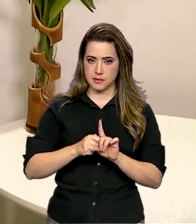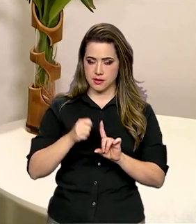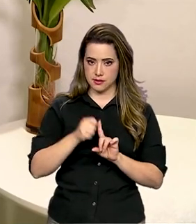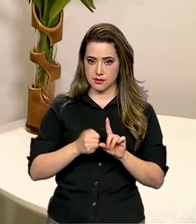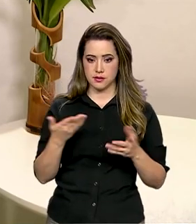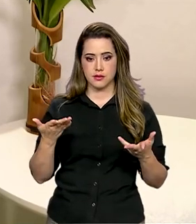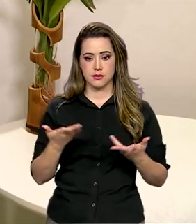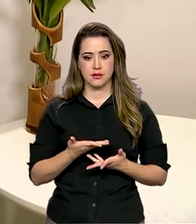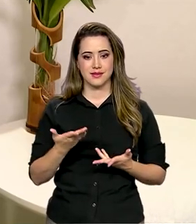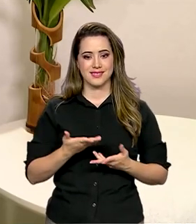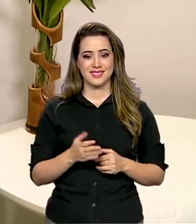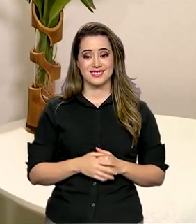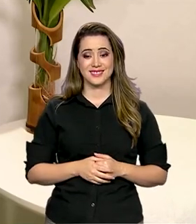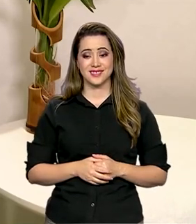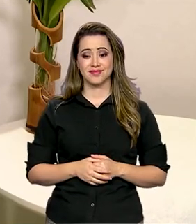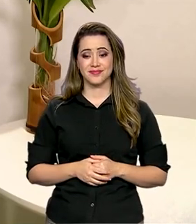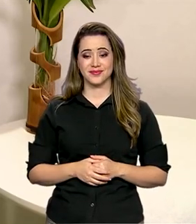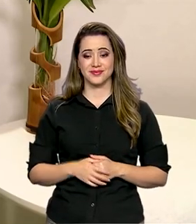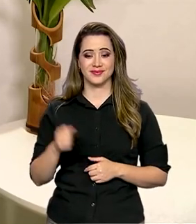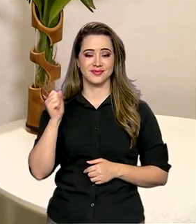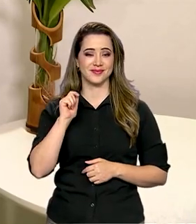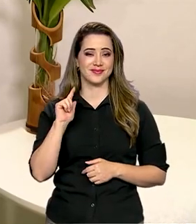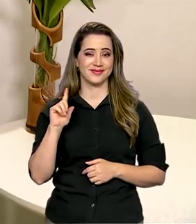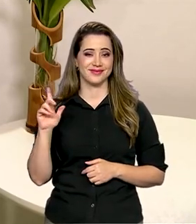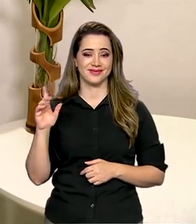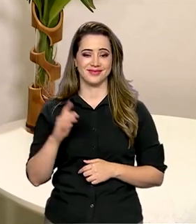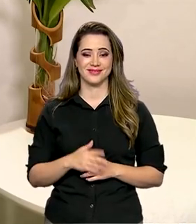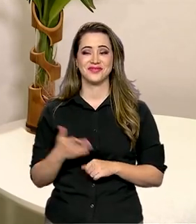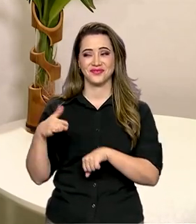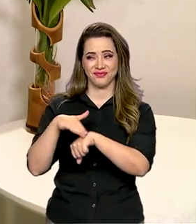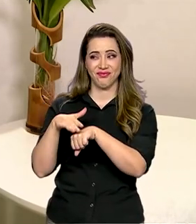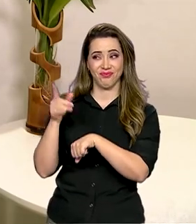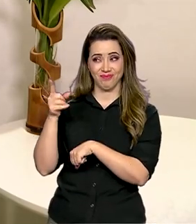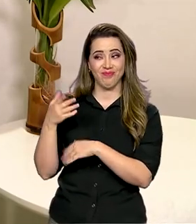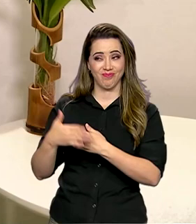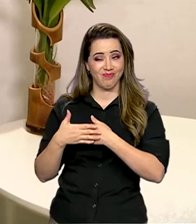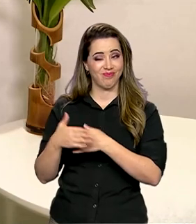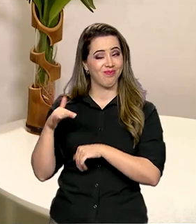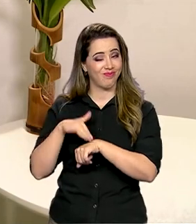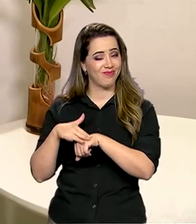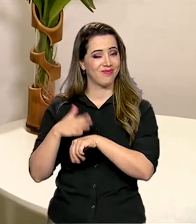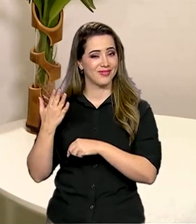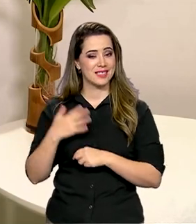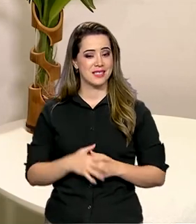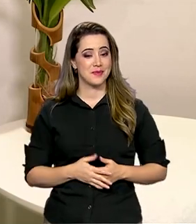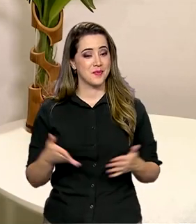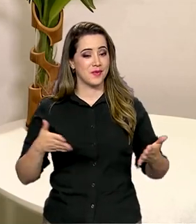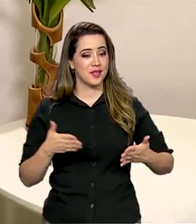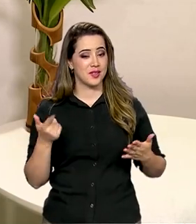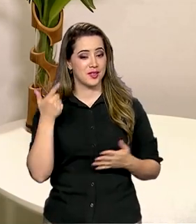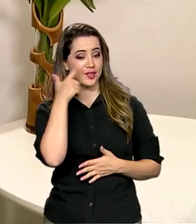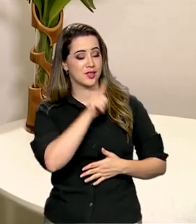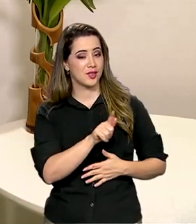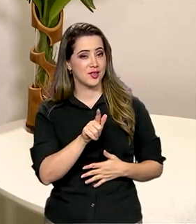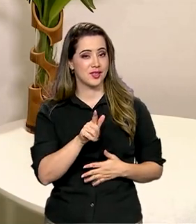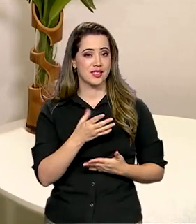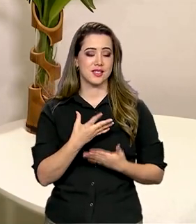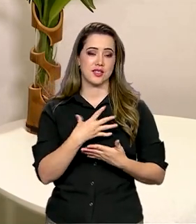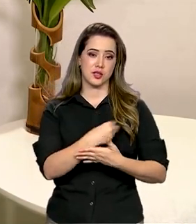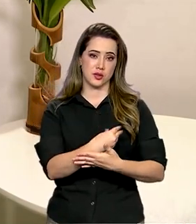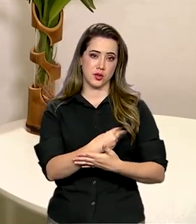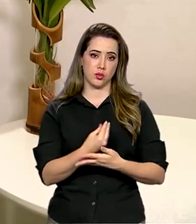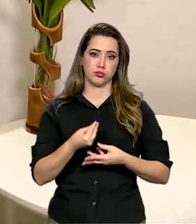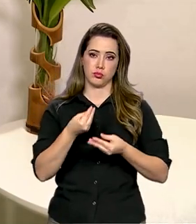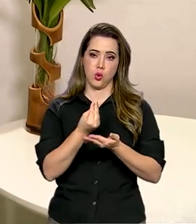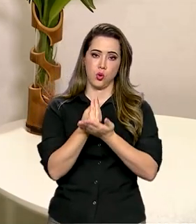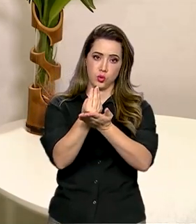eu... Ela quer conversar. E hoje eu consigo fazer a doação, né,